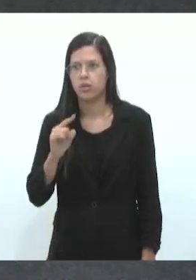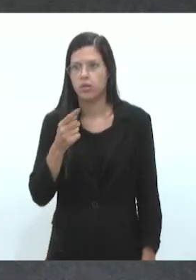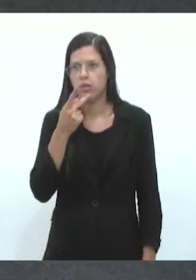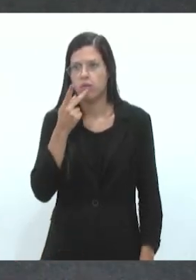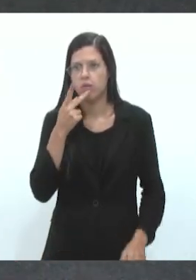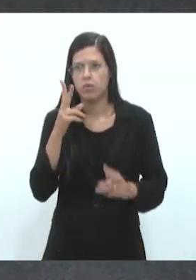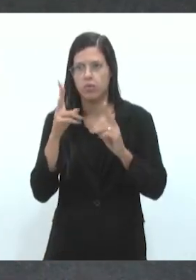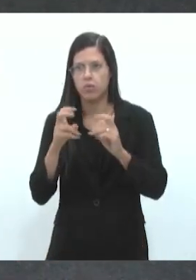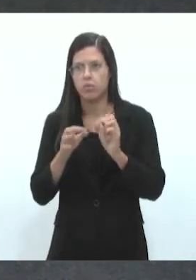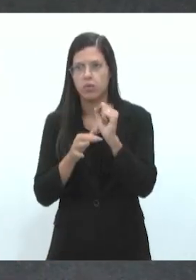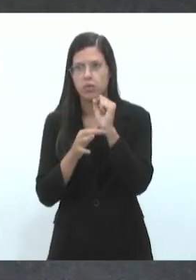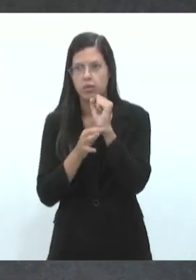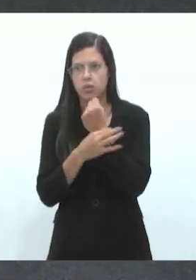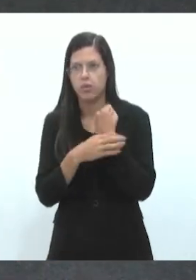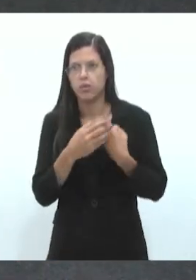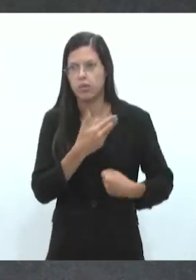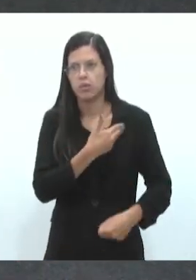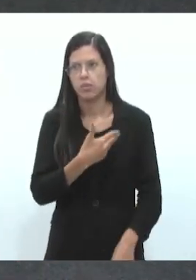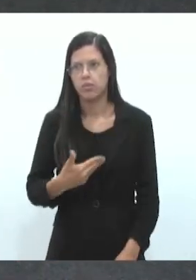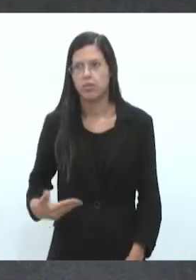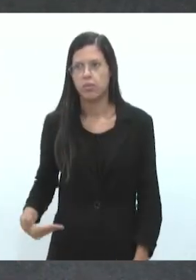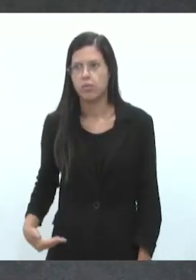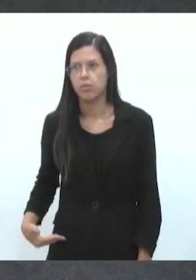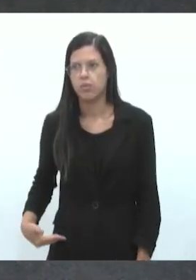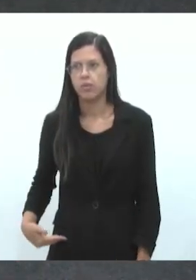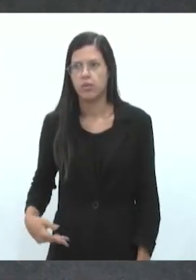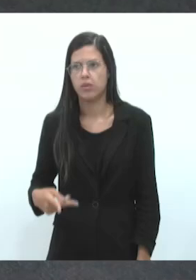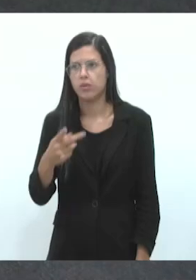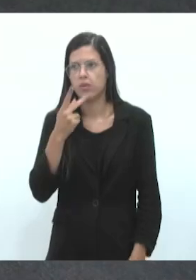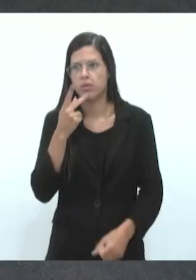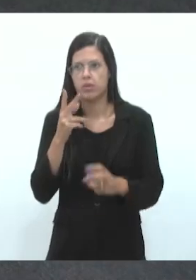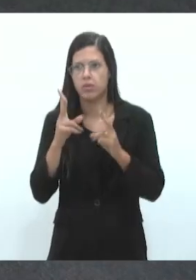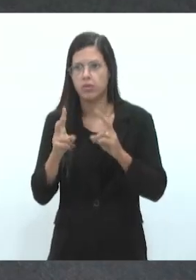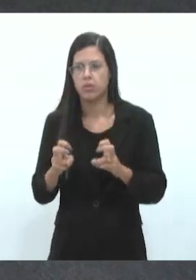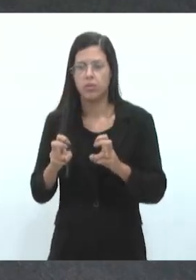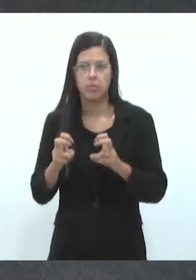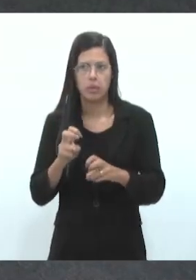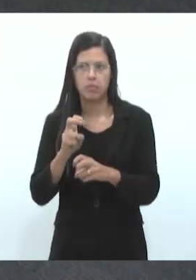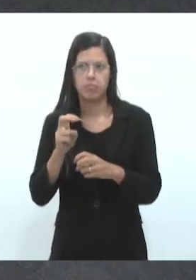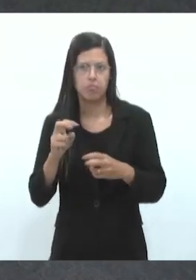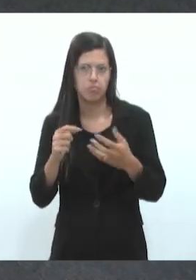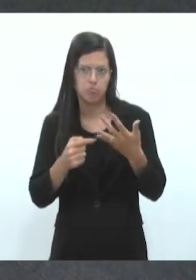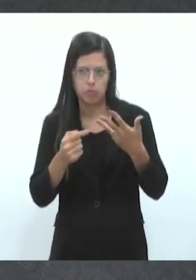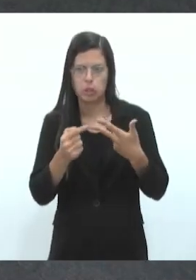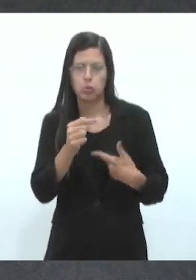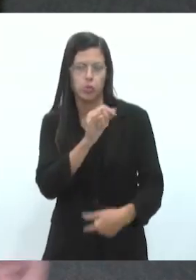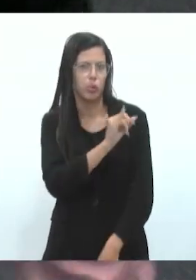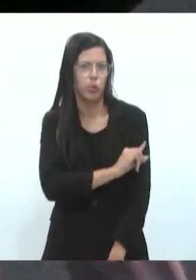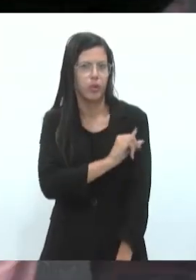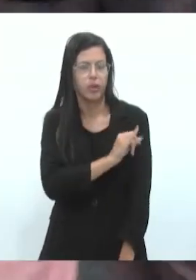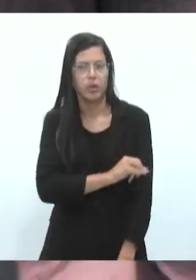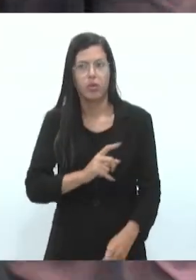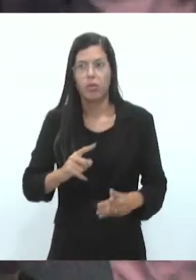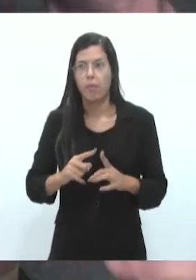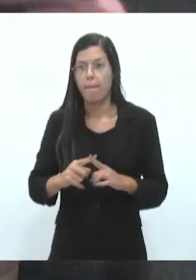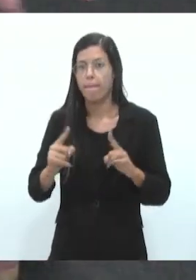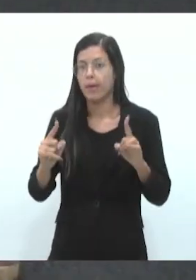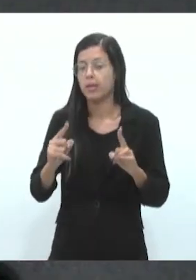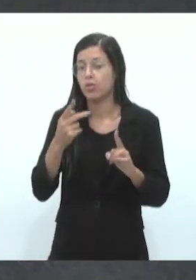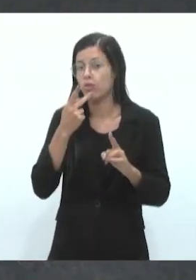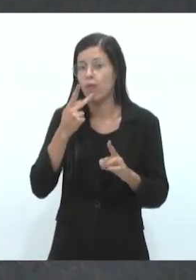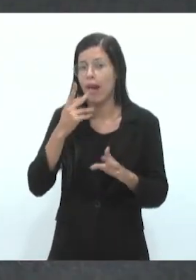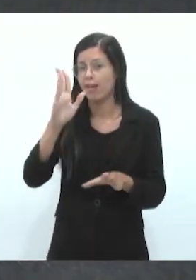segurança pública, tem falado das questões do Rio de Janeiro, mas a gente não fala das questões